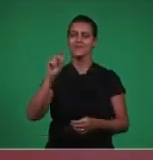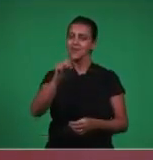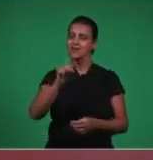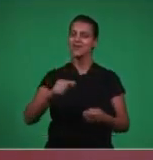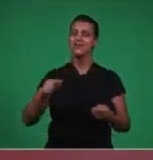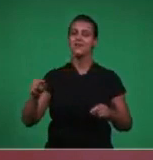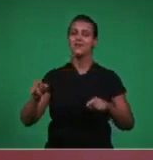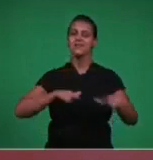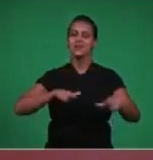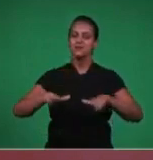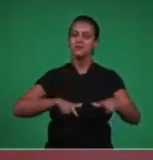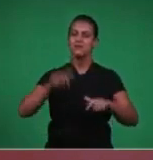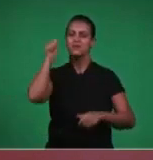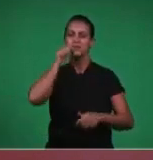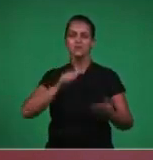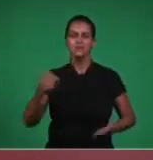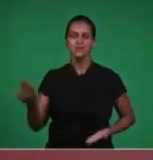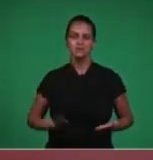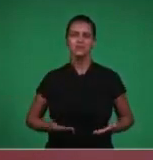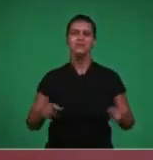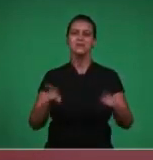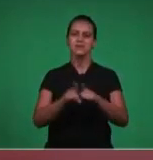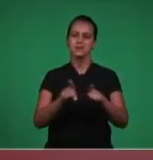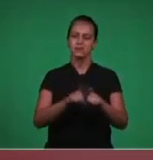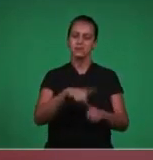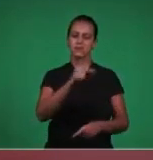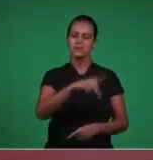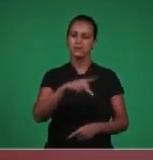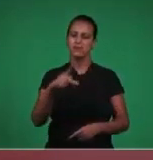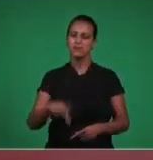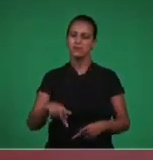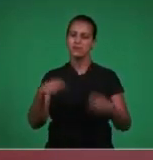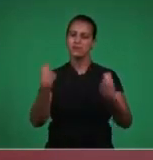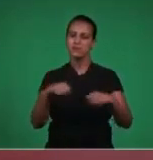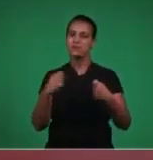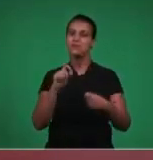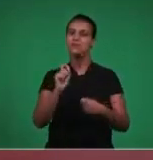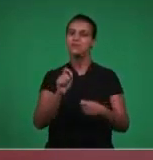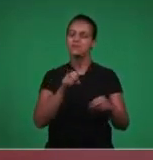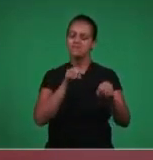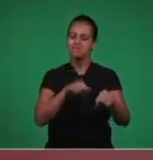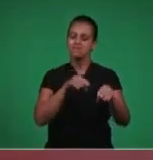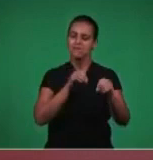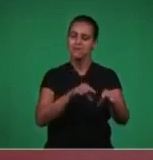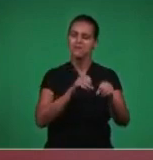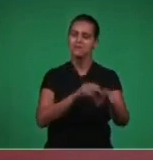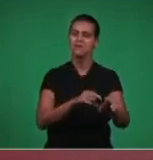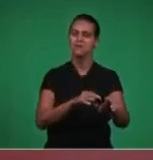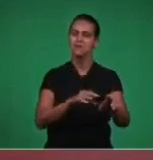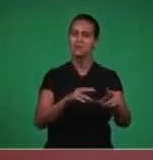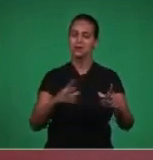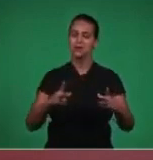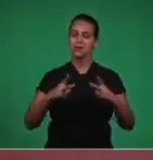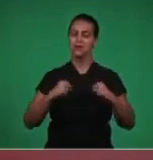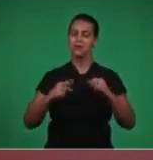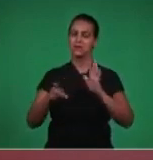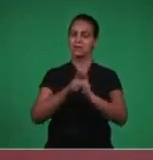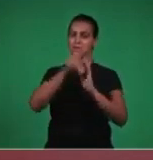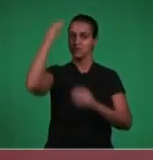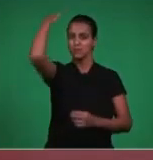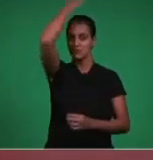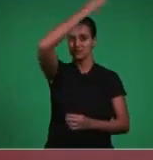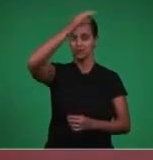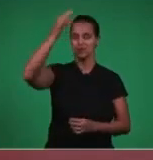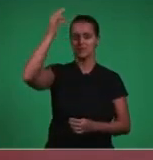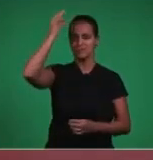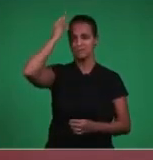é a transmissão da herança espiritual aos filhos. Então a preocupação do Espírito Santo